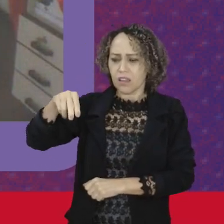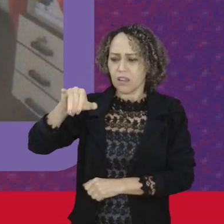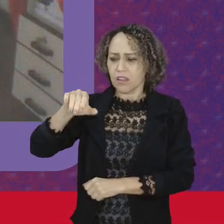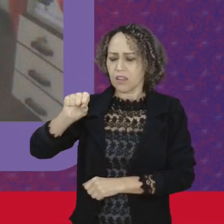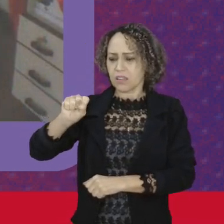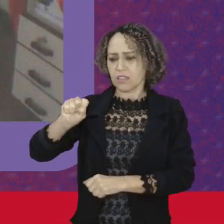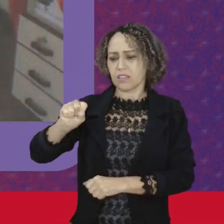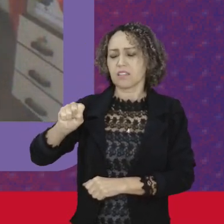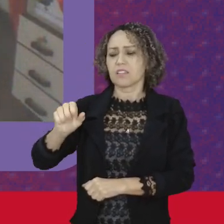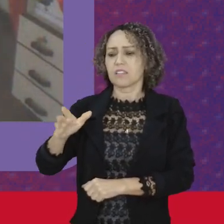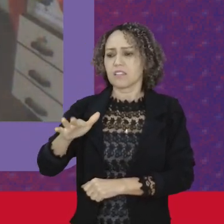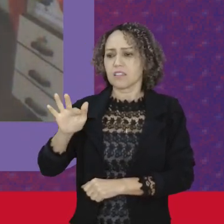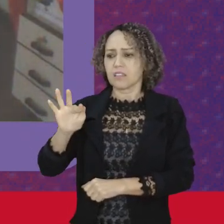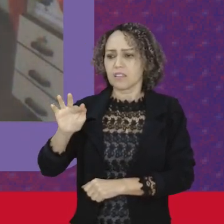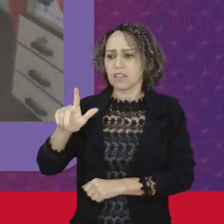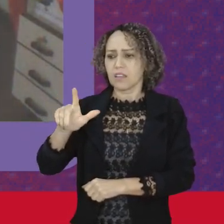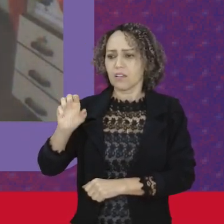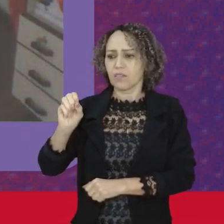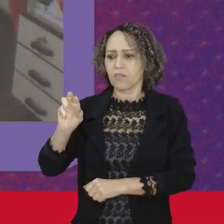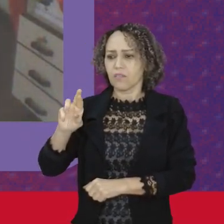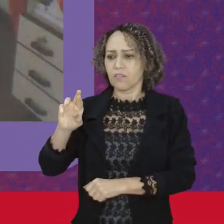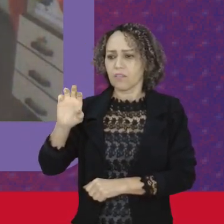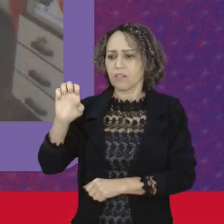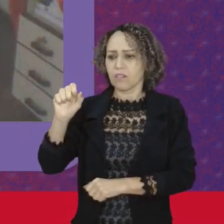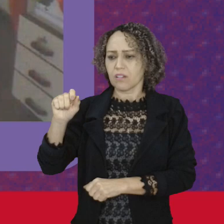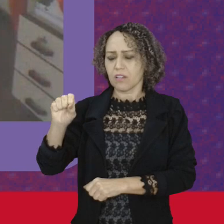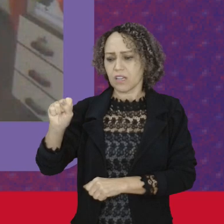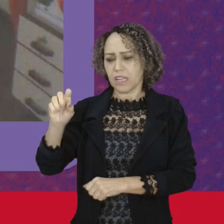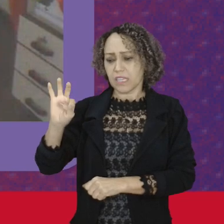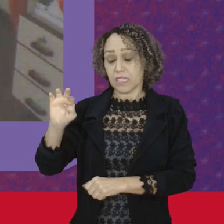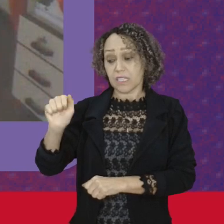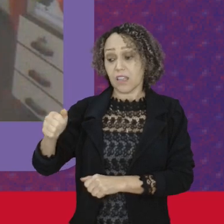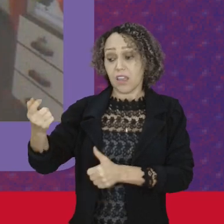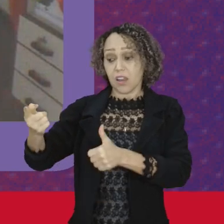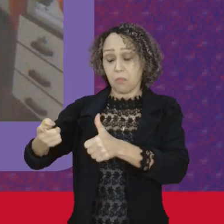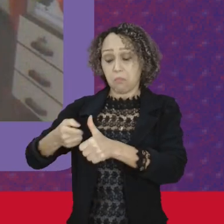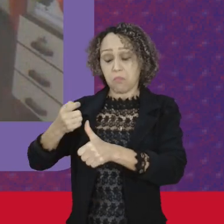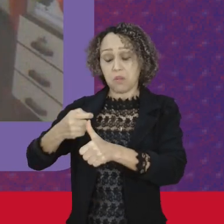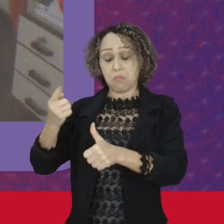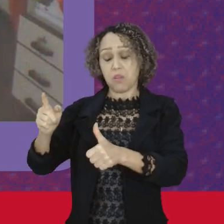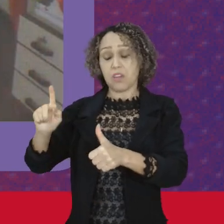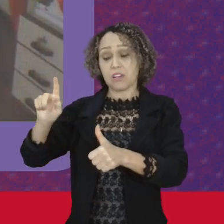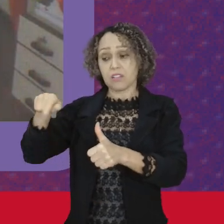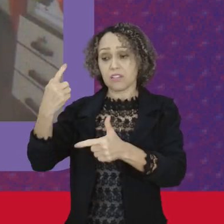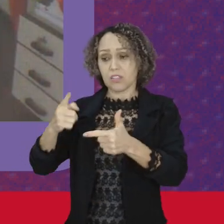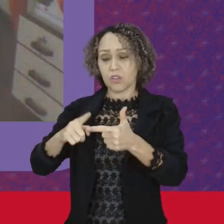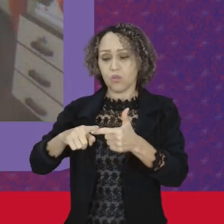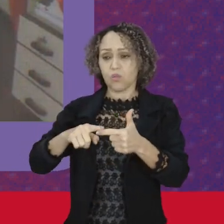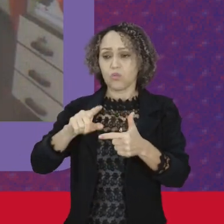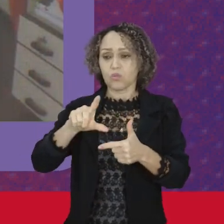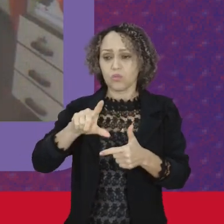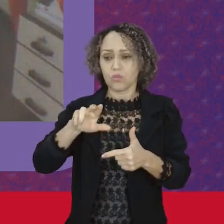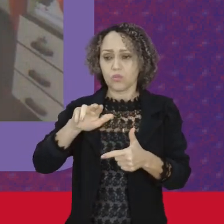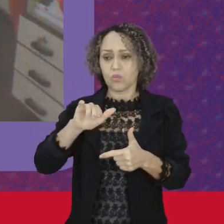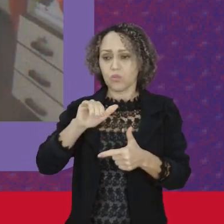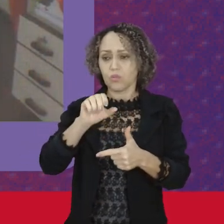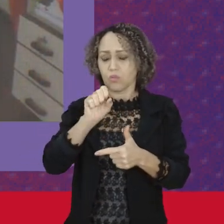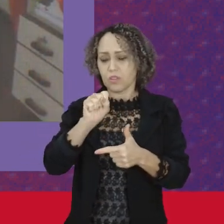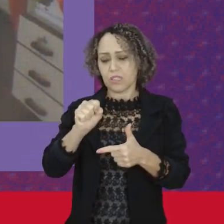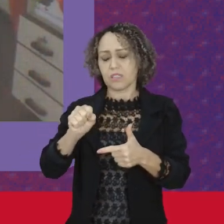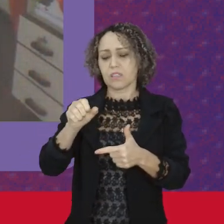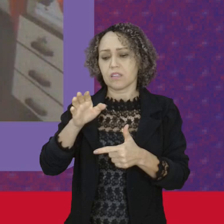história primeiro do que a Luísa Maim. Mas a Luísa Maim, até que, enfim,